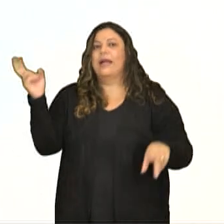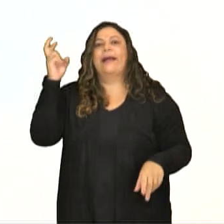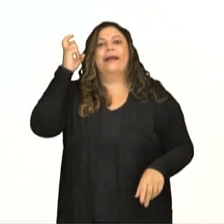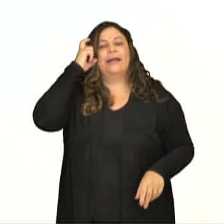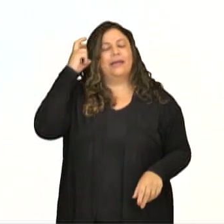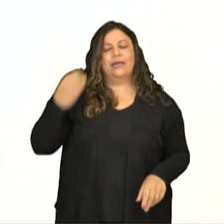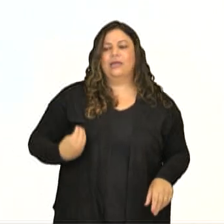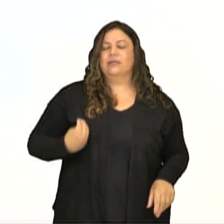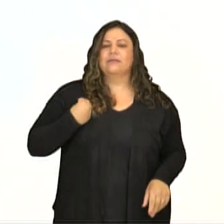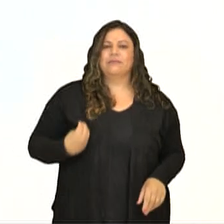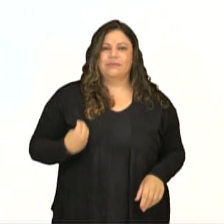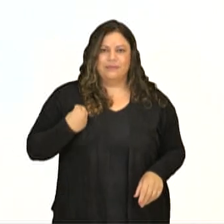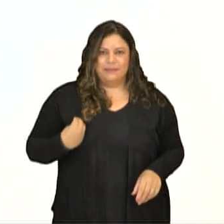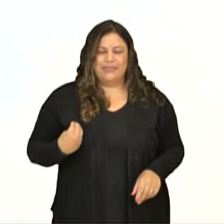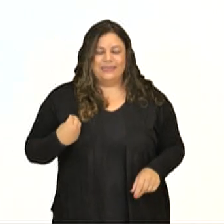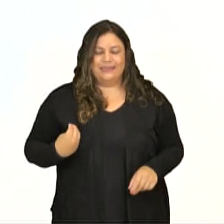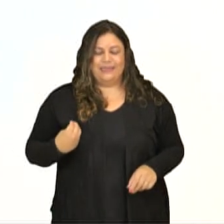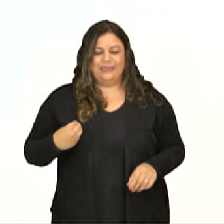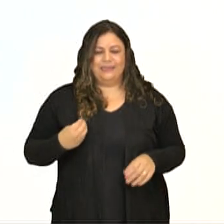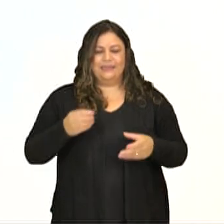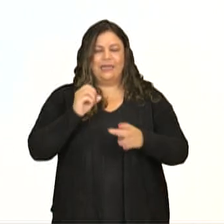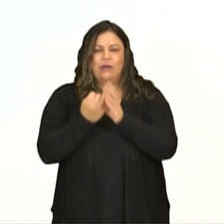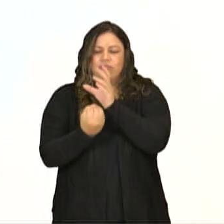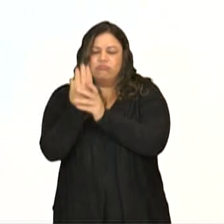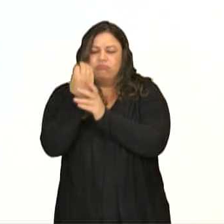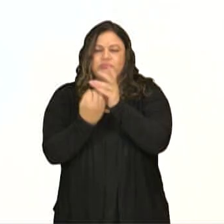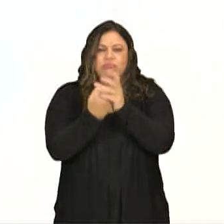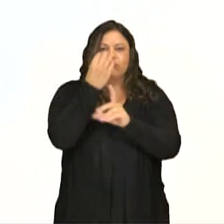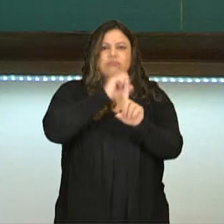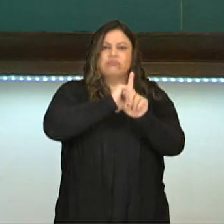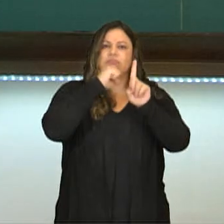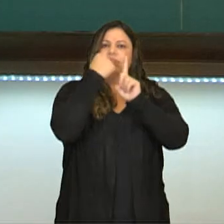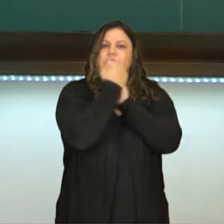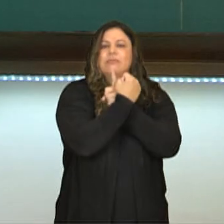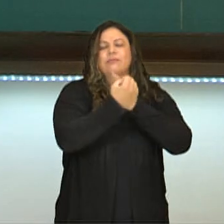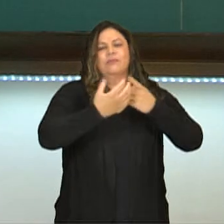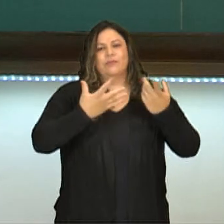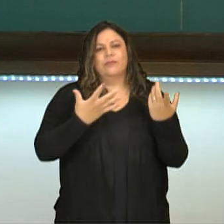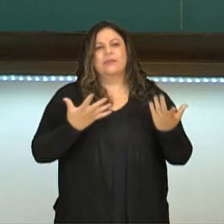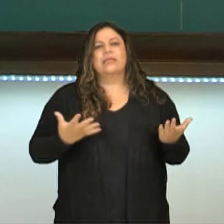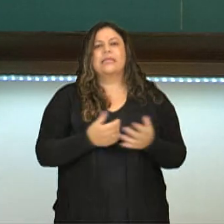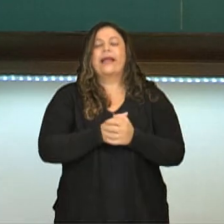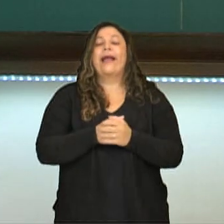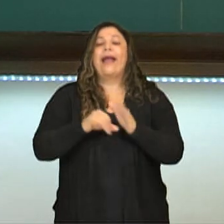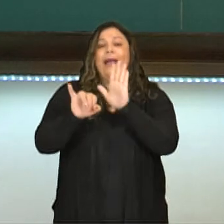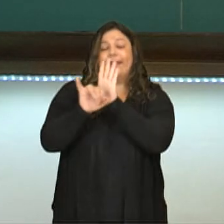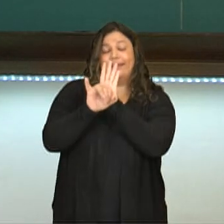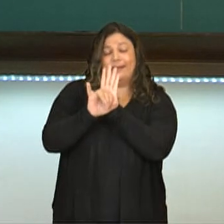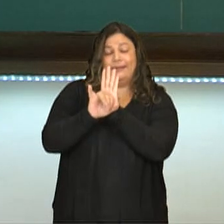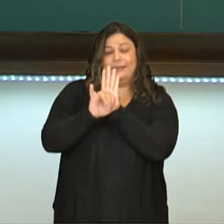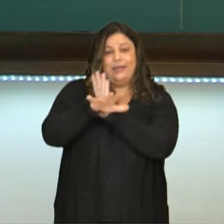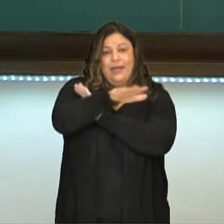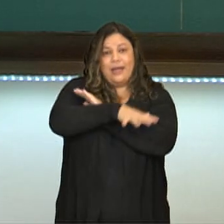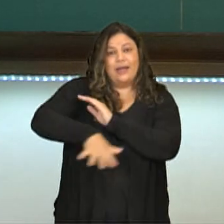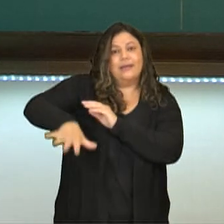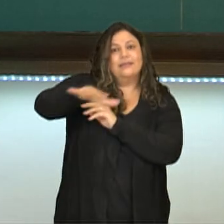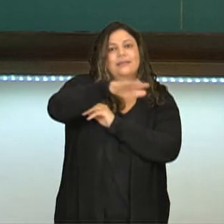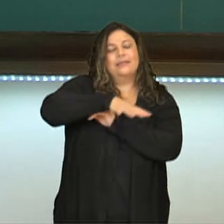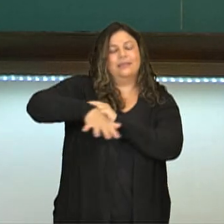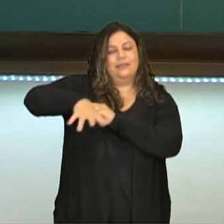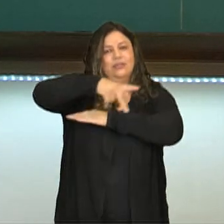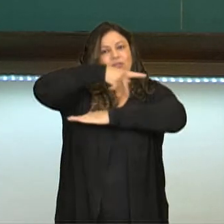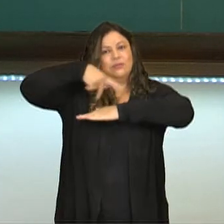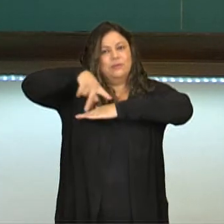formação da sociedade. Quer dizer, pessoal, a identidade nacional, ela